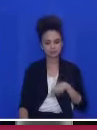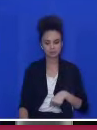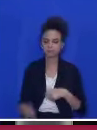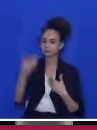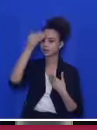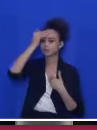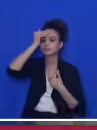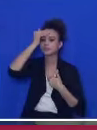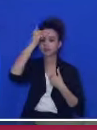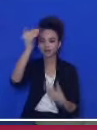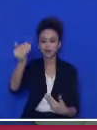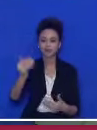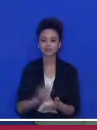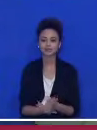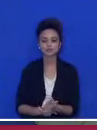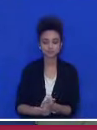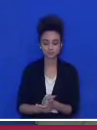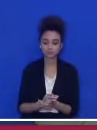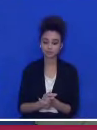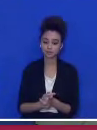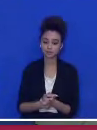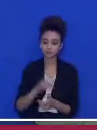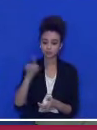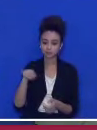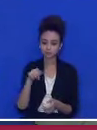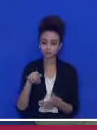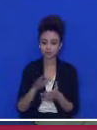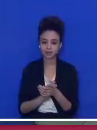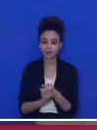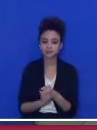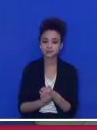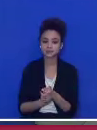confirmo. Obrigado. Vamos ligar então o Globo.